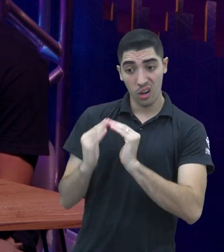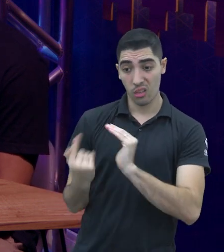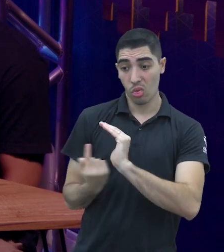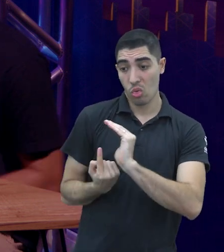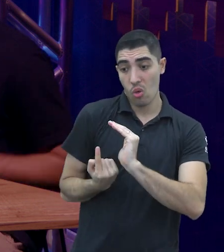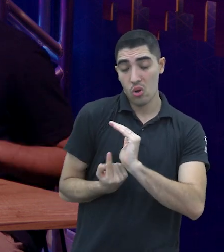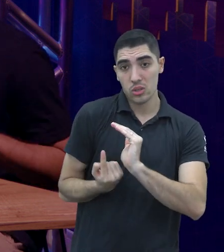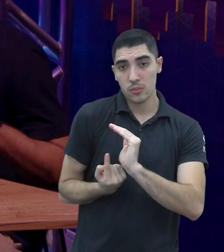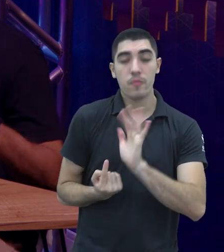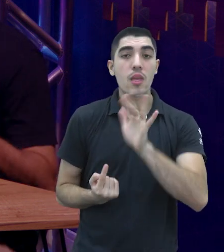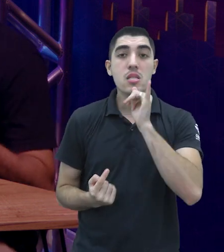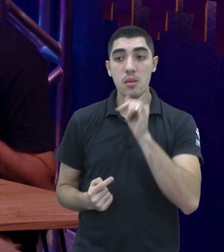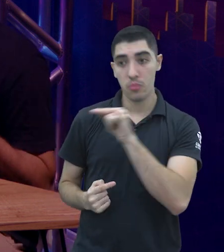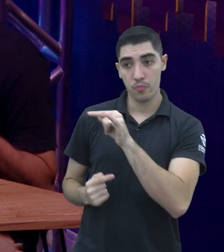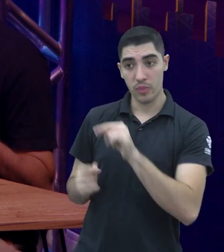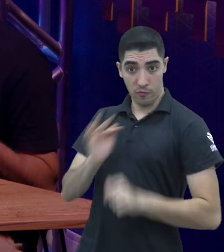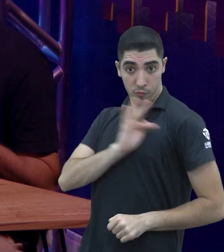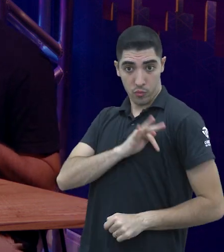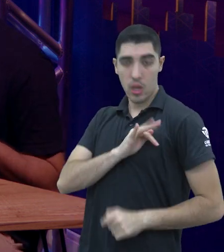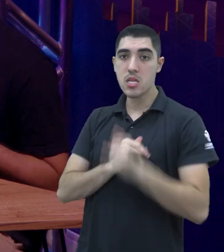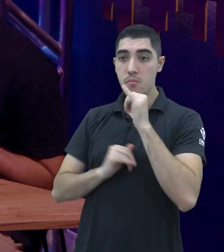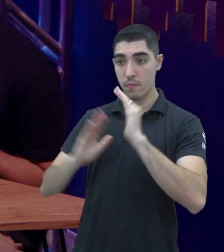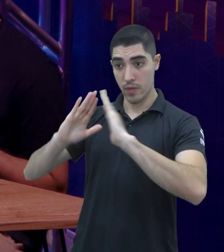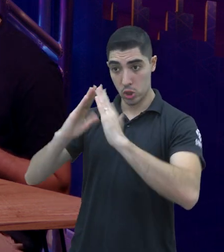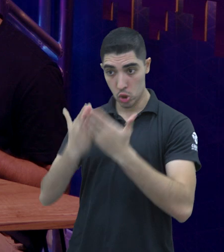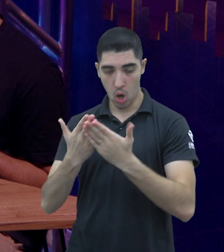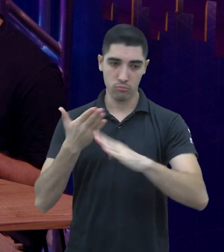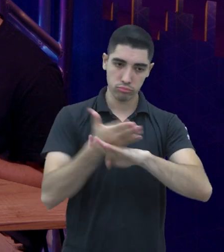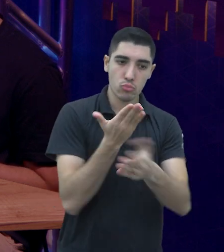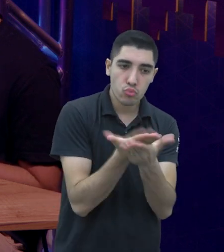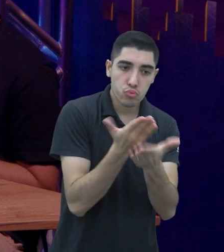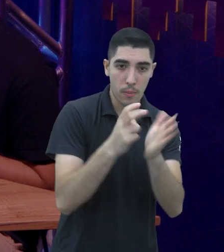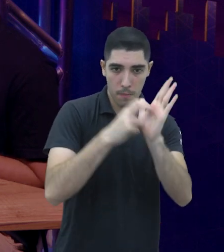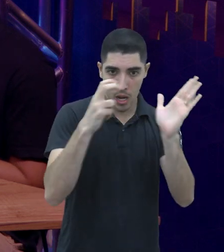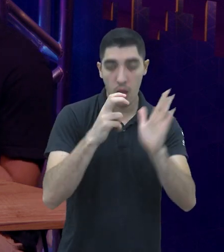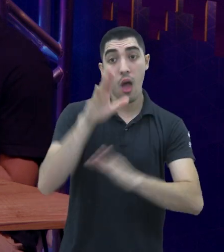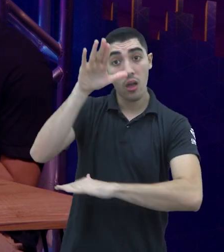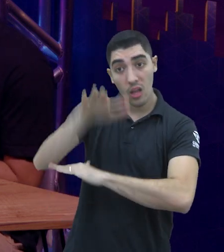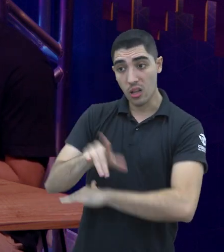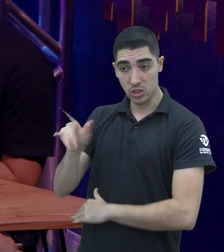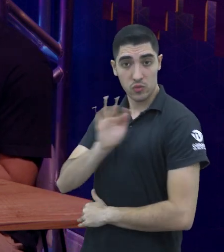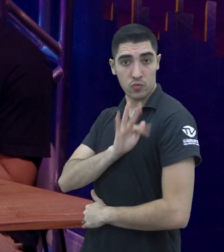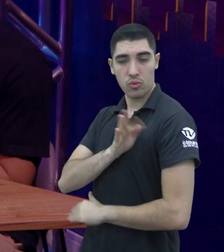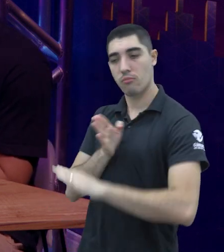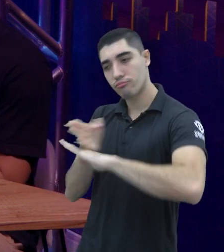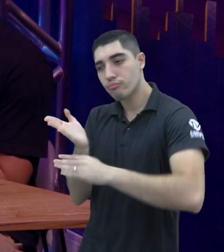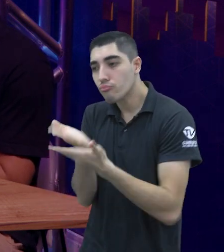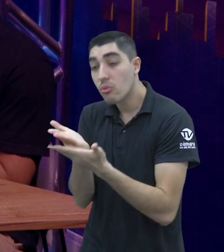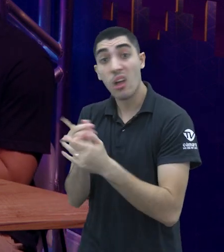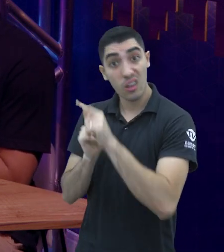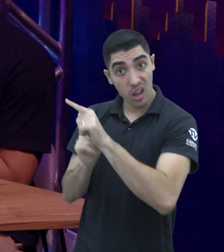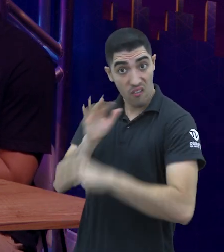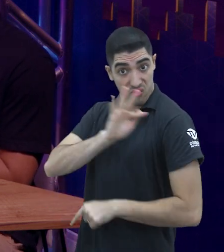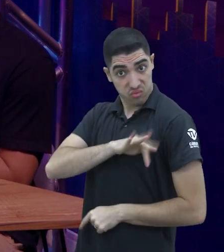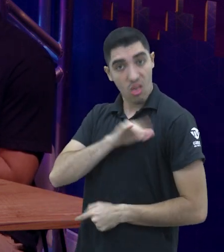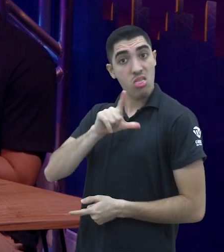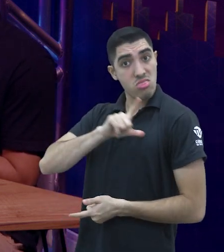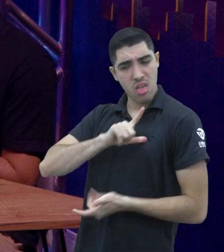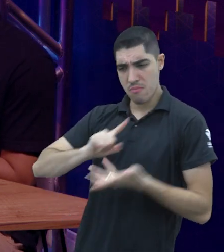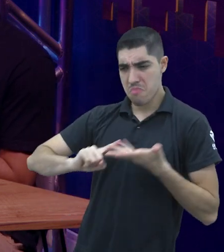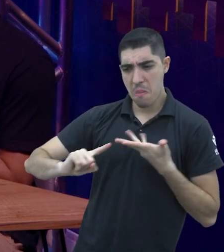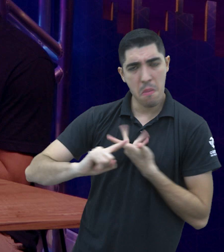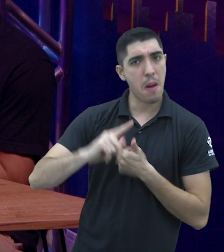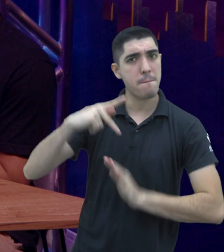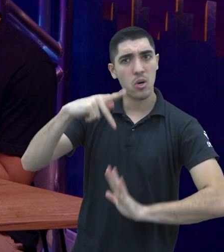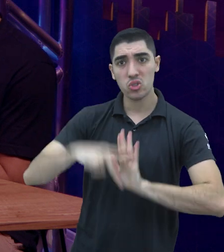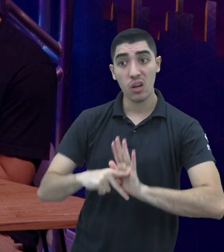a Fundas, a criança vai para a escola de manhã, ela vai para a Fundas à tarde. E lá tem vários projetos. Então, assim, a